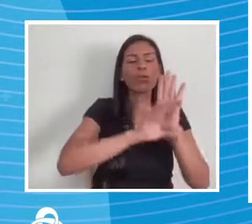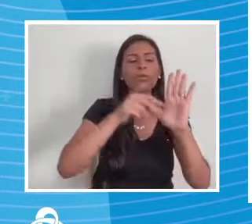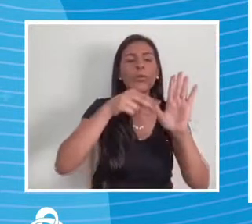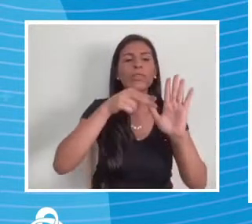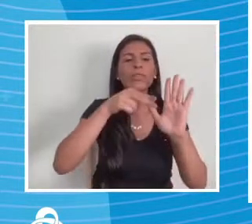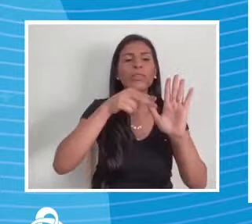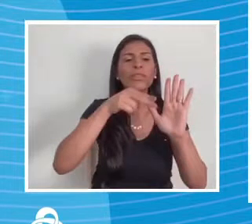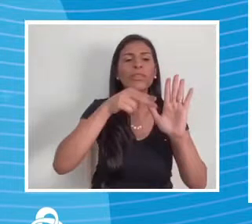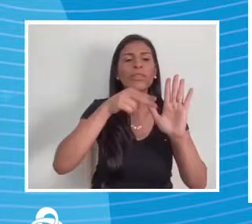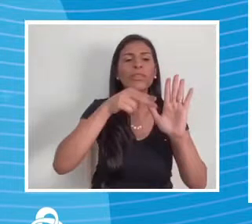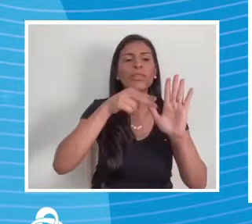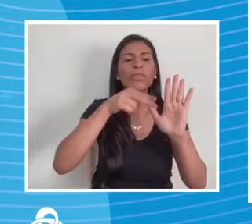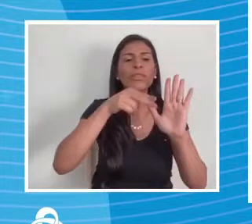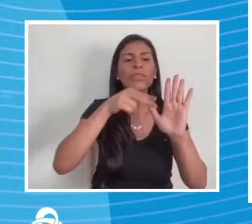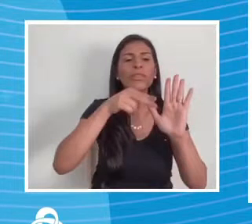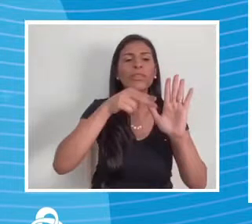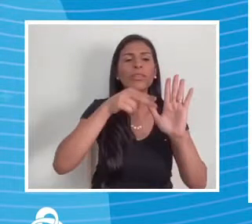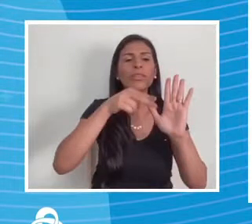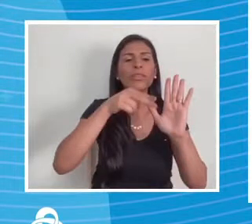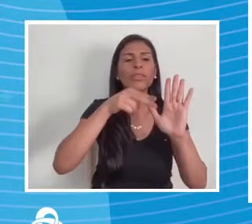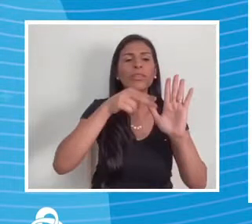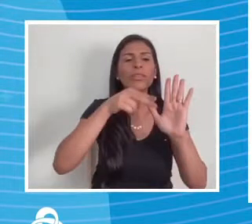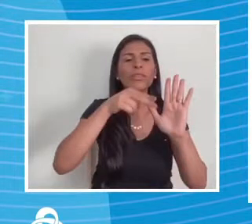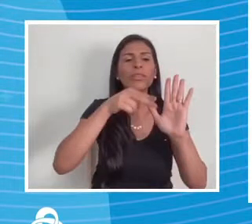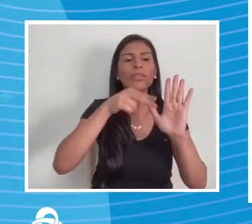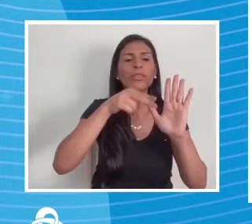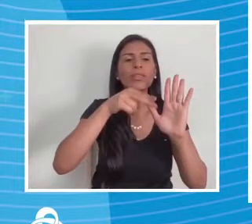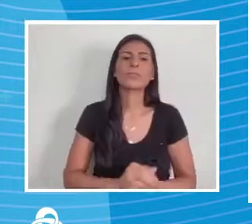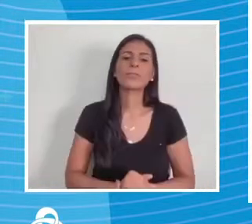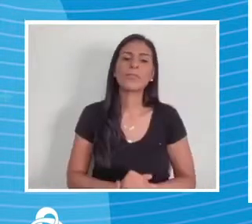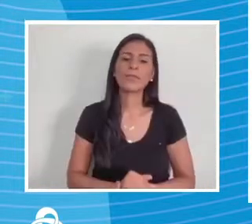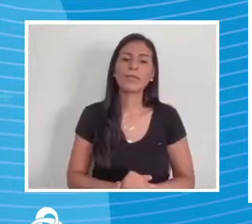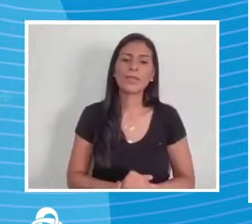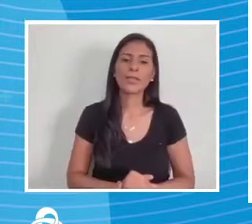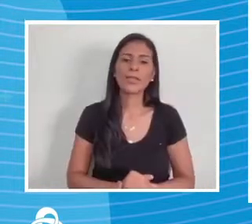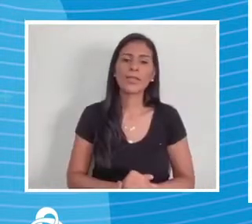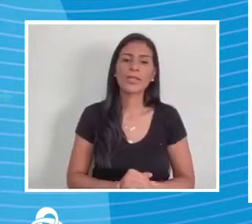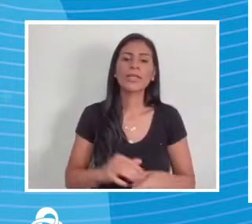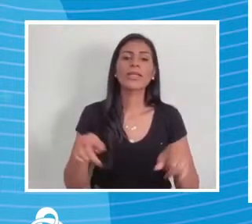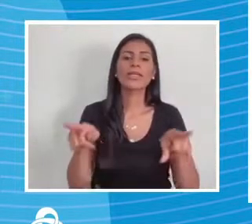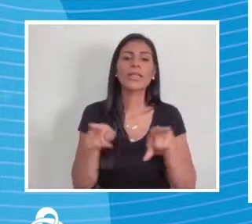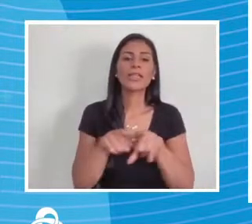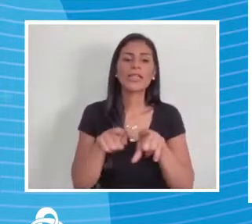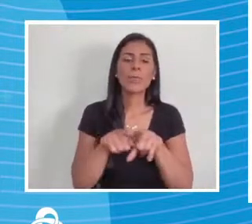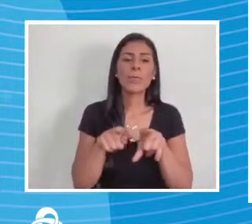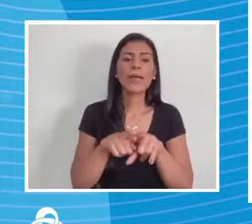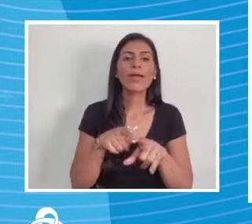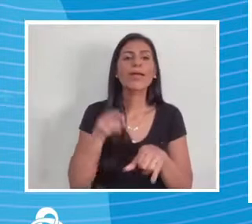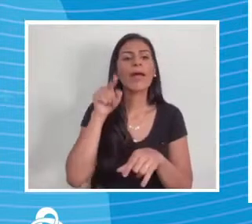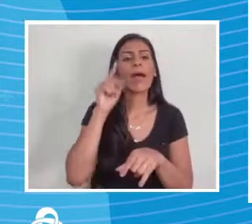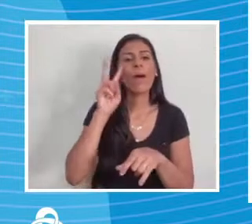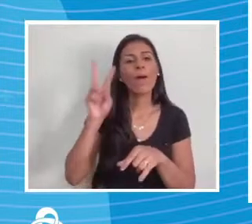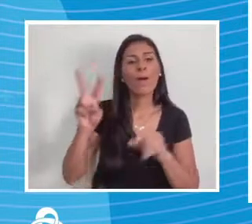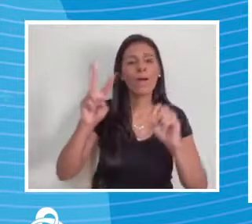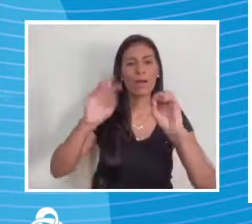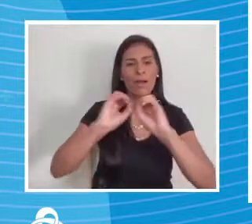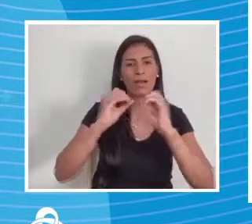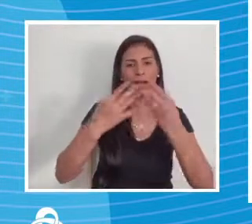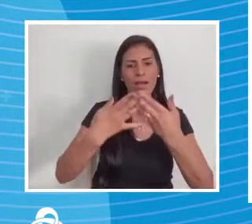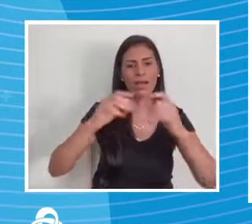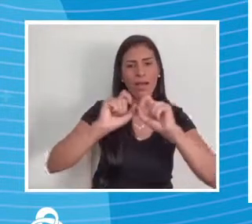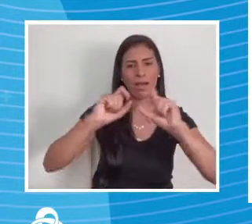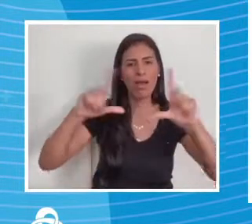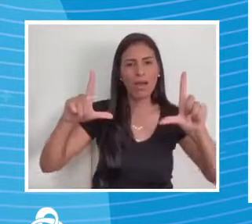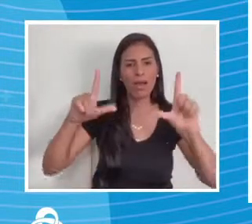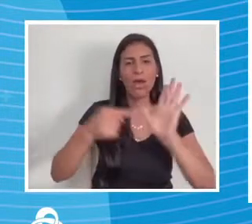uma outra forma, a gente também vê aqui que, nessa figura, eu saio do limite aqui à esquerda, em que nós tínhamos uma única